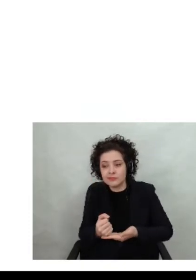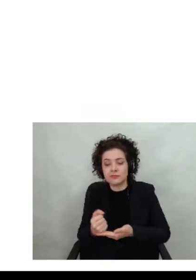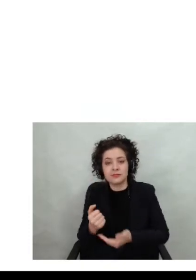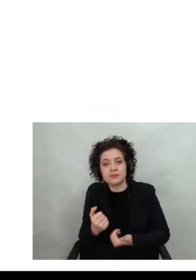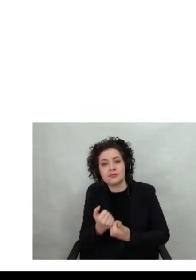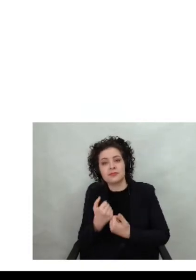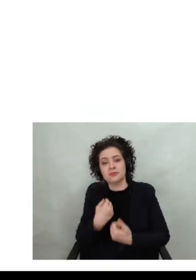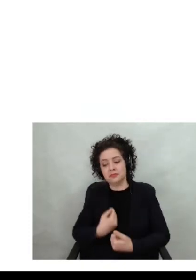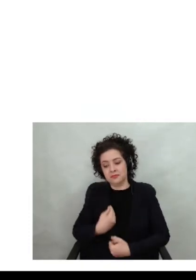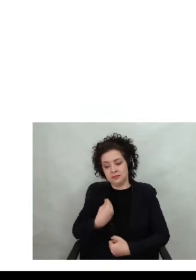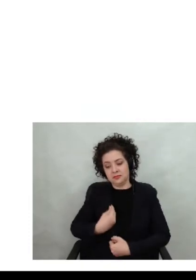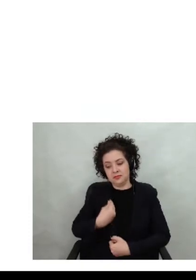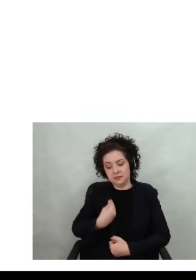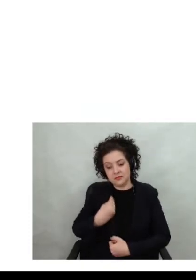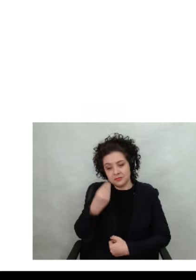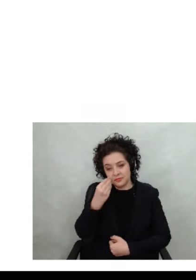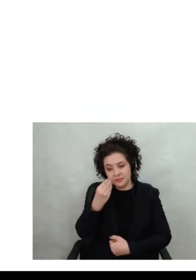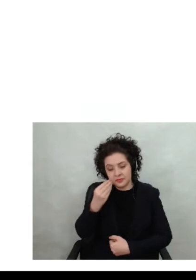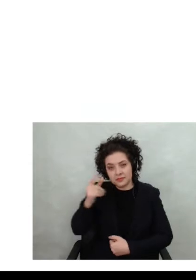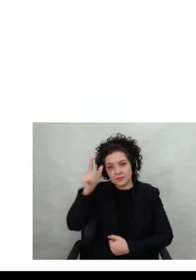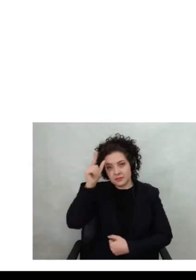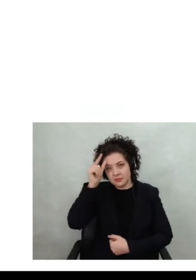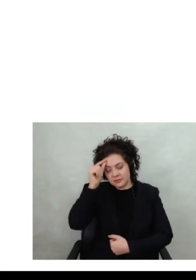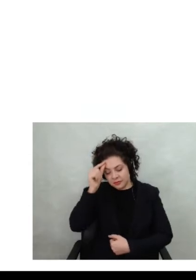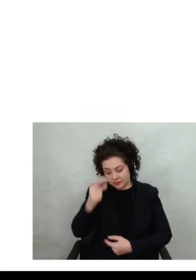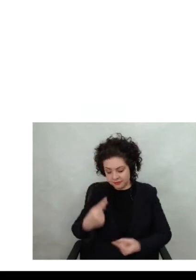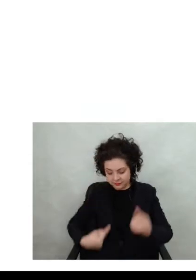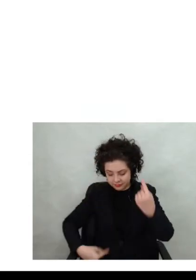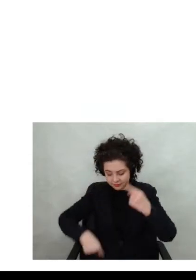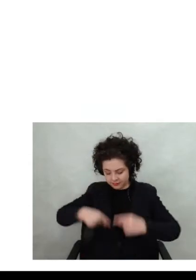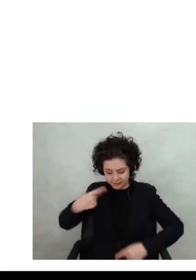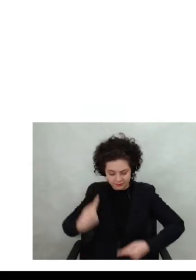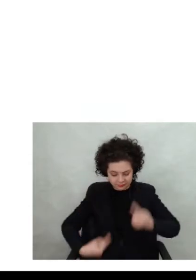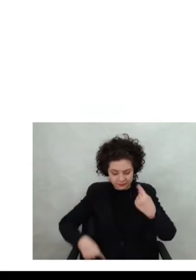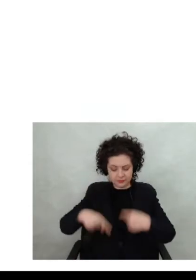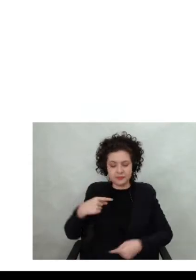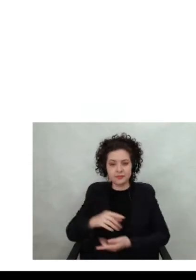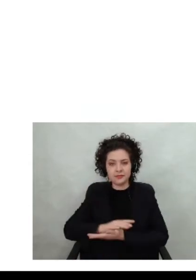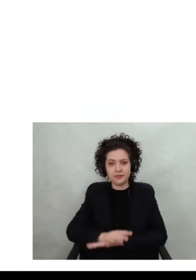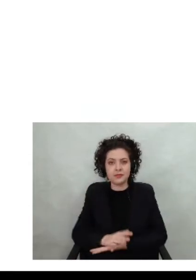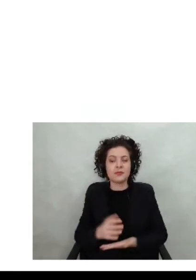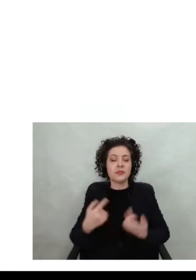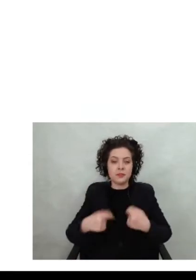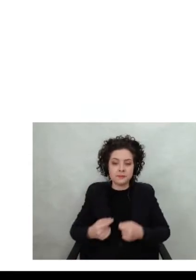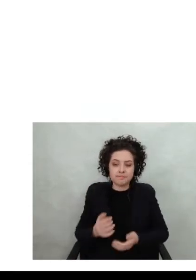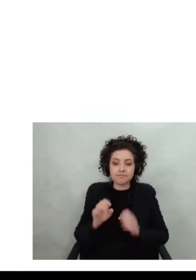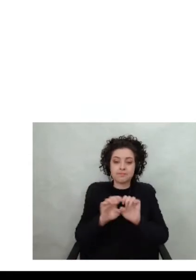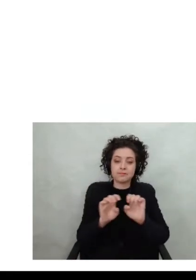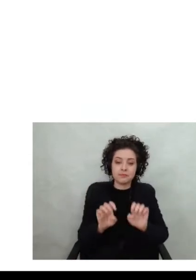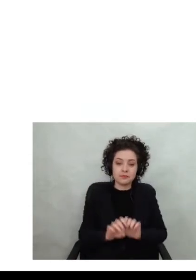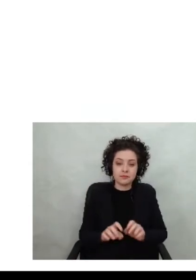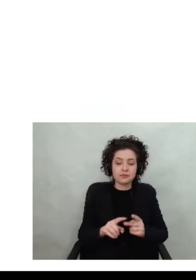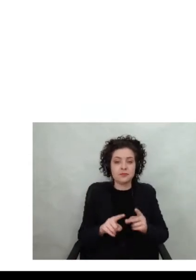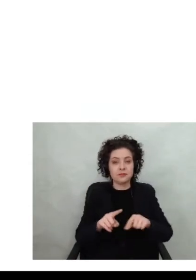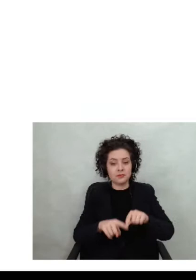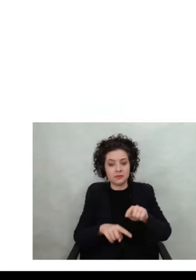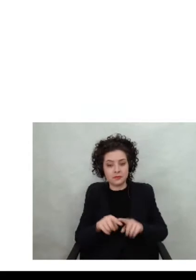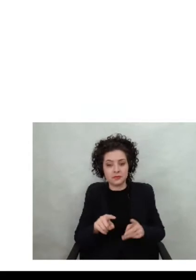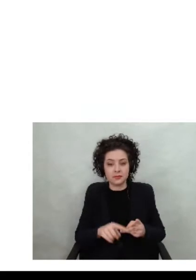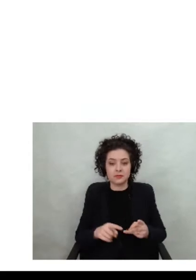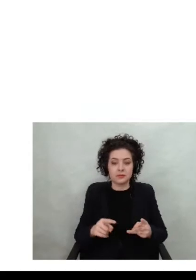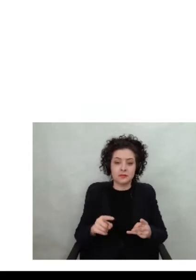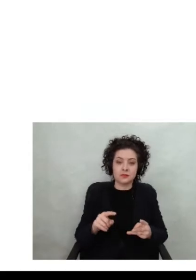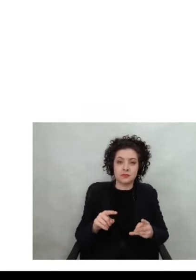disfunção orgânica que aquele paciente tem. E para isso a gente precisa de estrutura adequada, insumos adequados, recursos humanos. Todo mundo fica